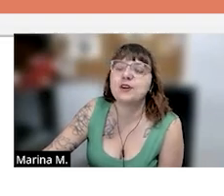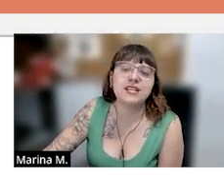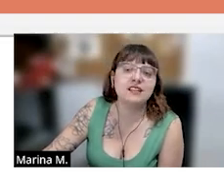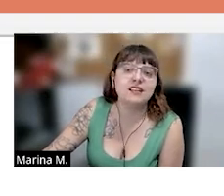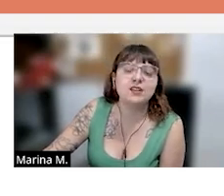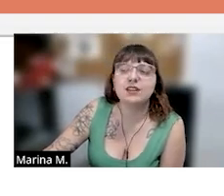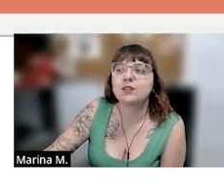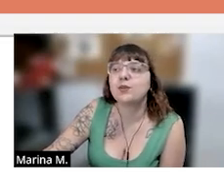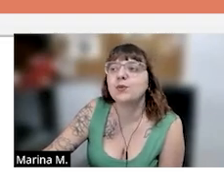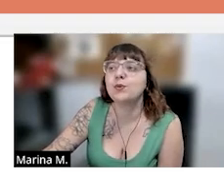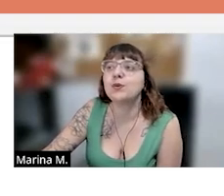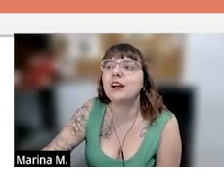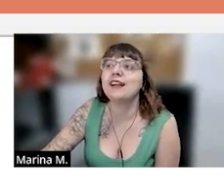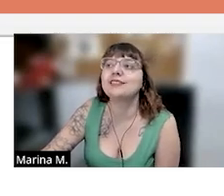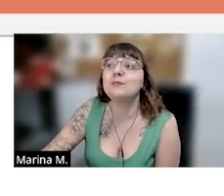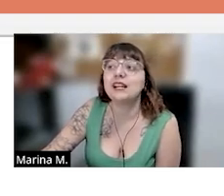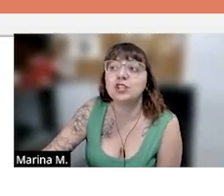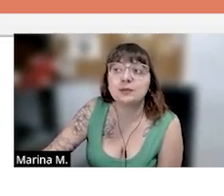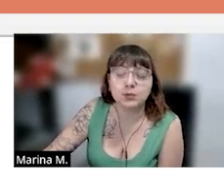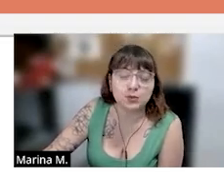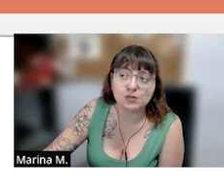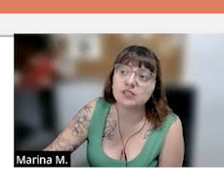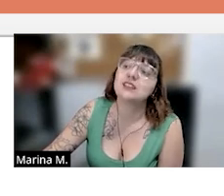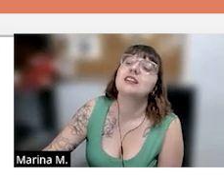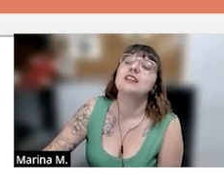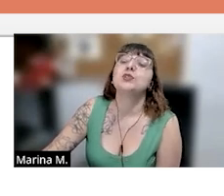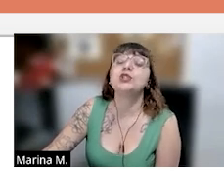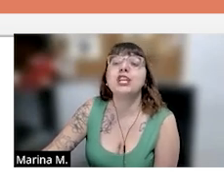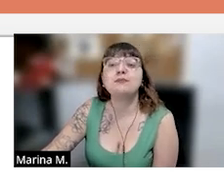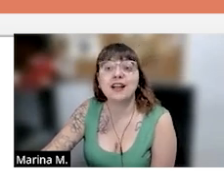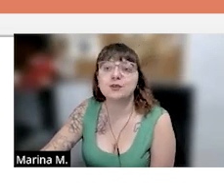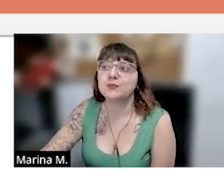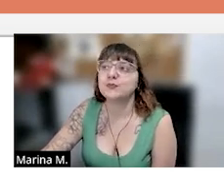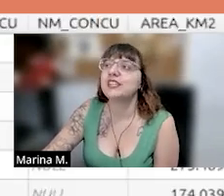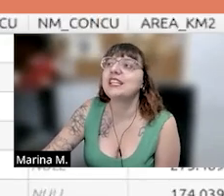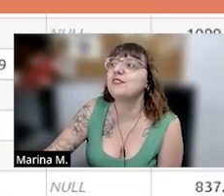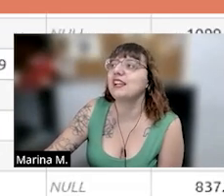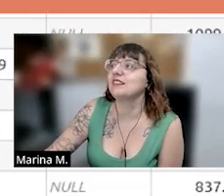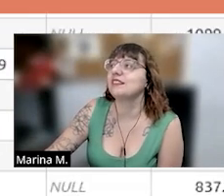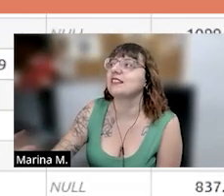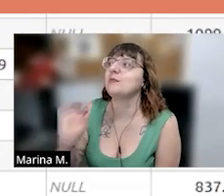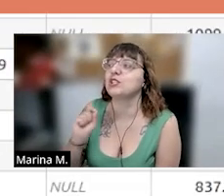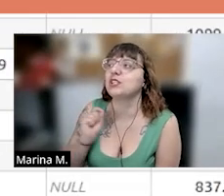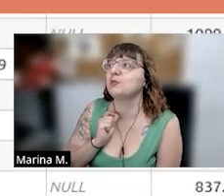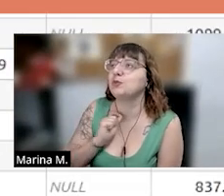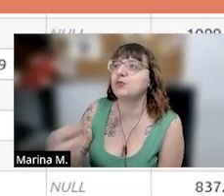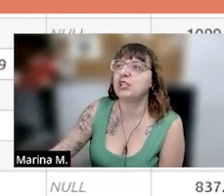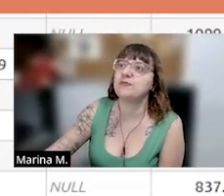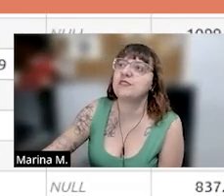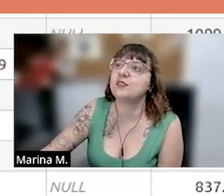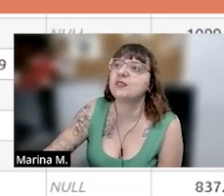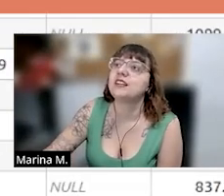Agora eu vou abrir o, a tabela de atributos do Shapefile. O que que vem nessa tabela de atributos